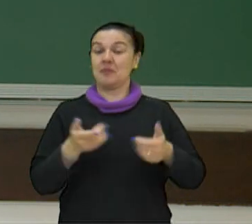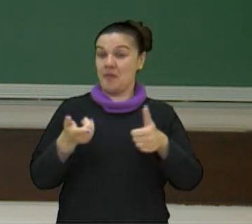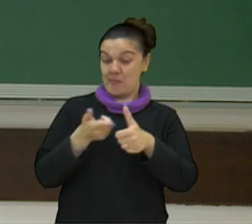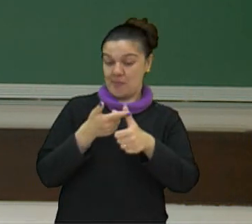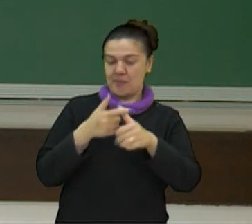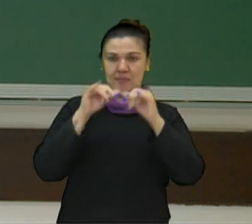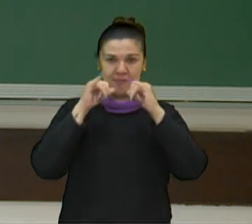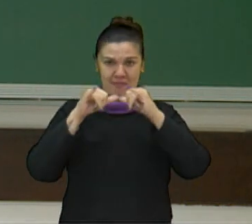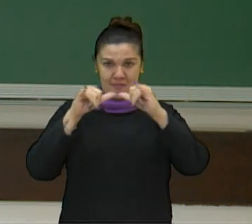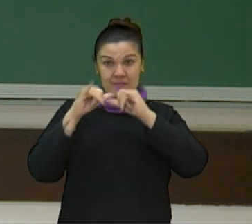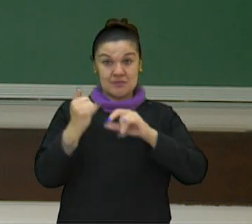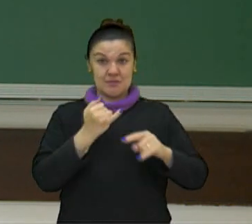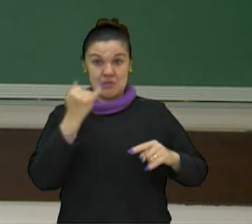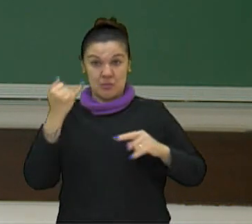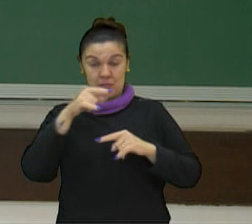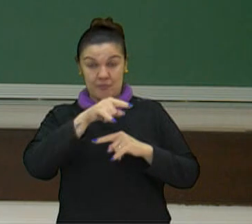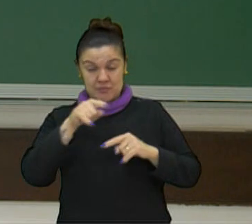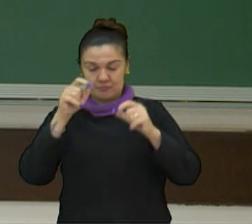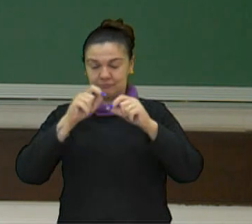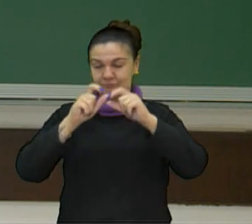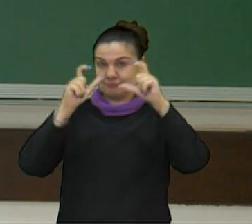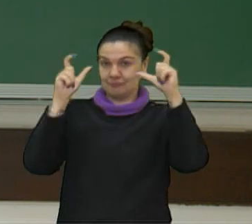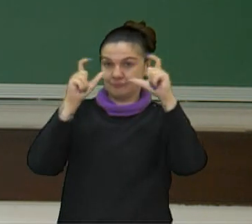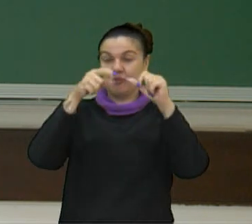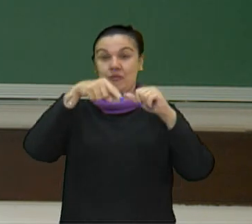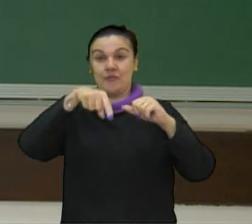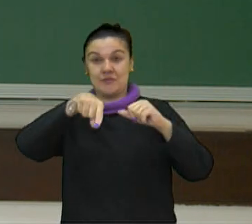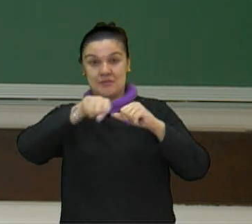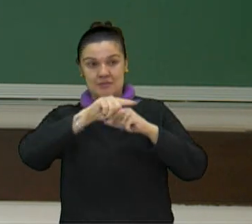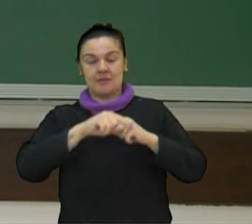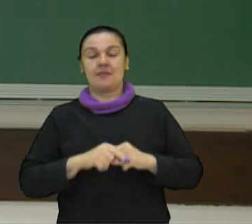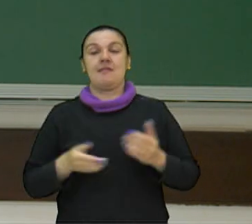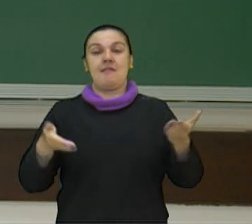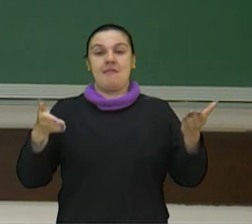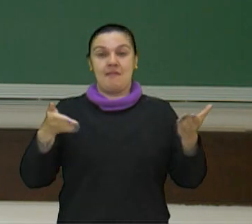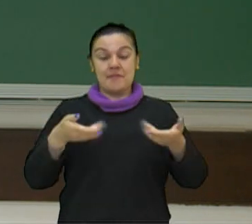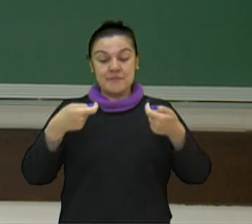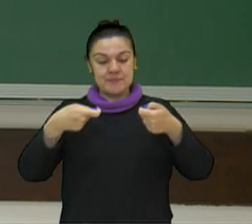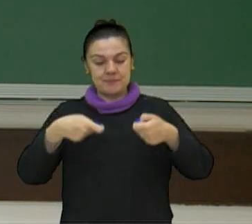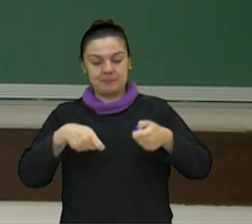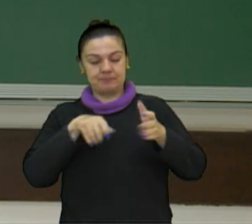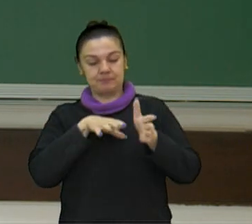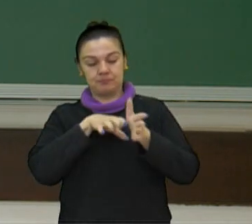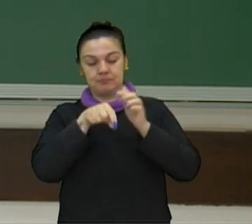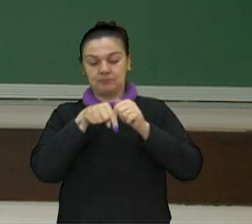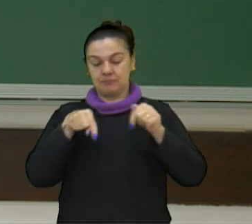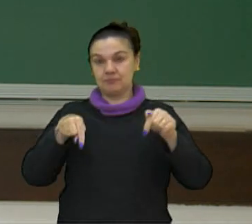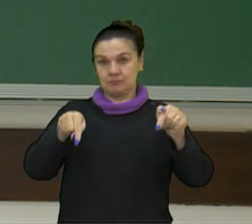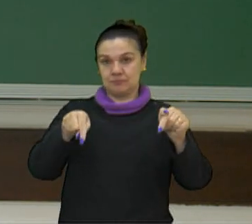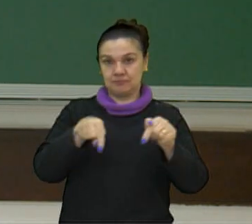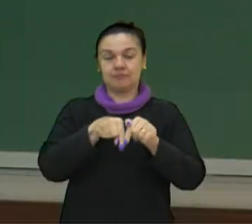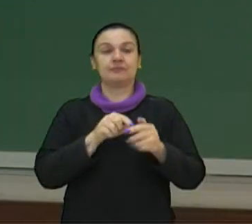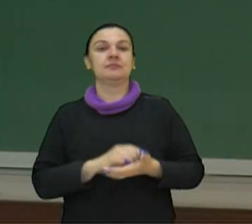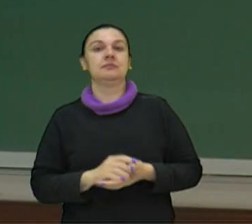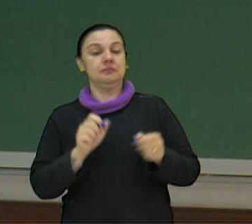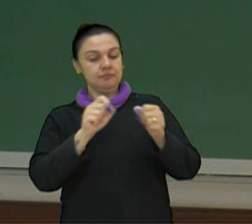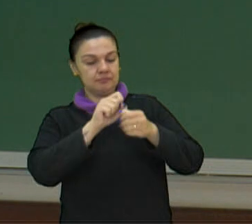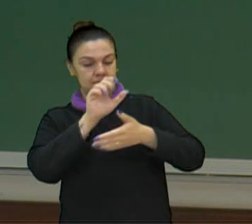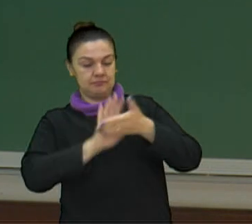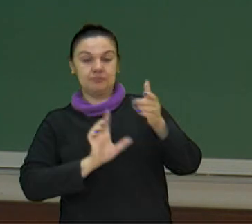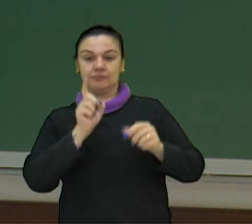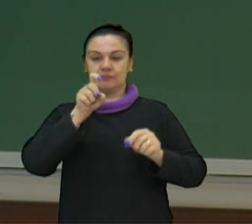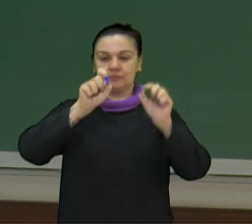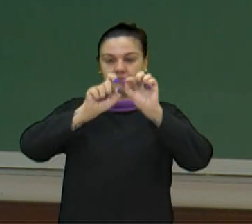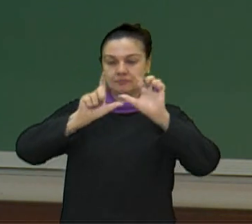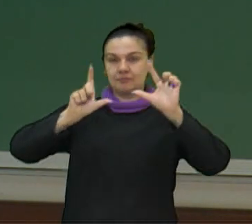de começarmos, gostaria de lembrá-los de que é necessário acessar o Google Classroom, fazer a atividade